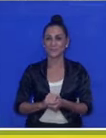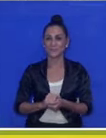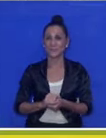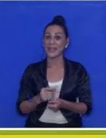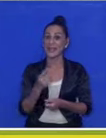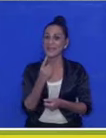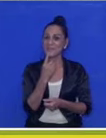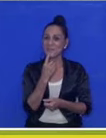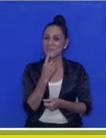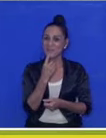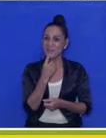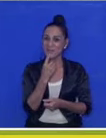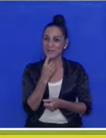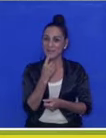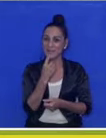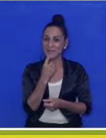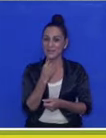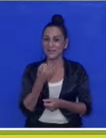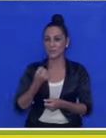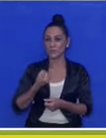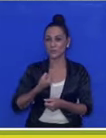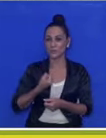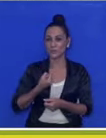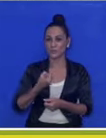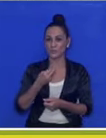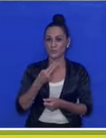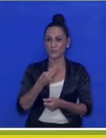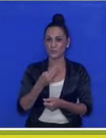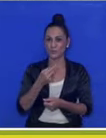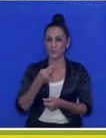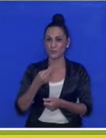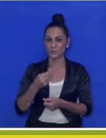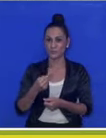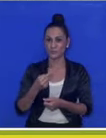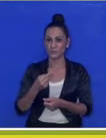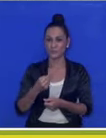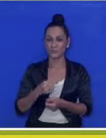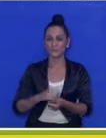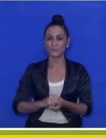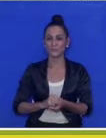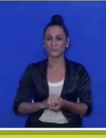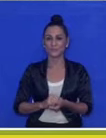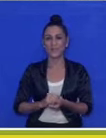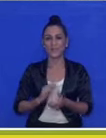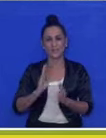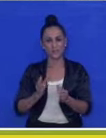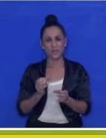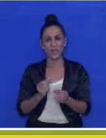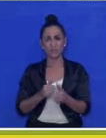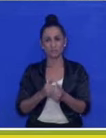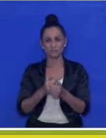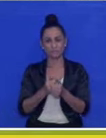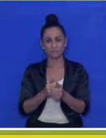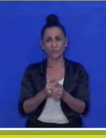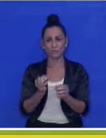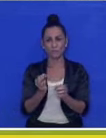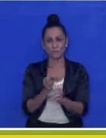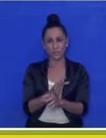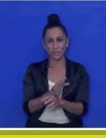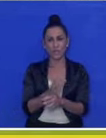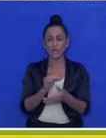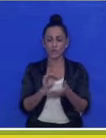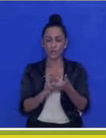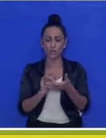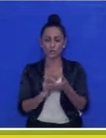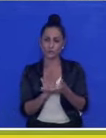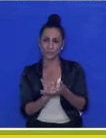Bola vermelha, número 21, vermelha 21. Já acompanhamos os sorteios da Quina, da Lotofácil, da